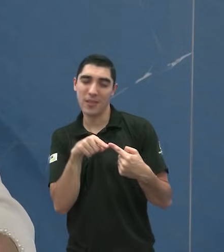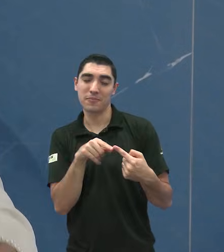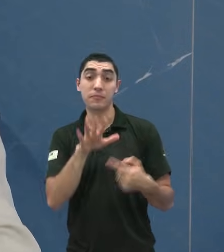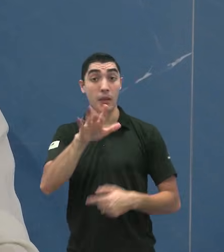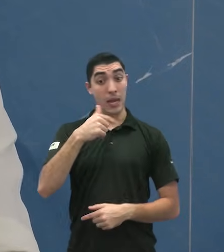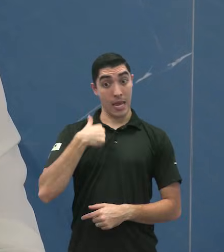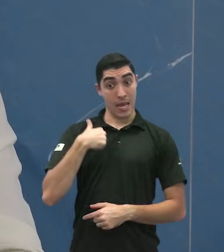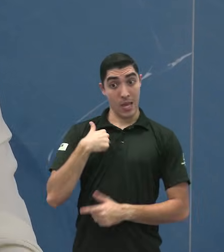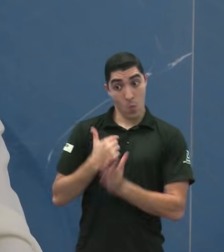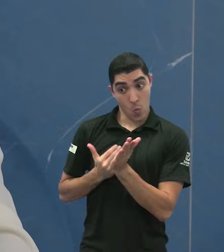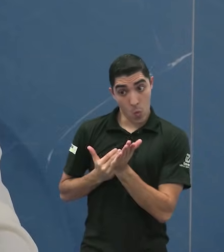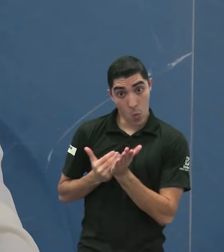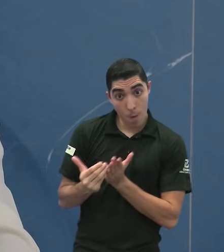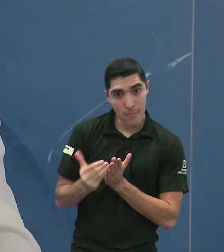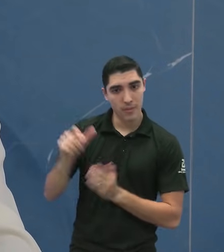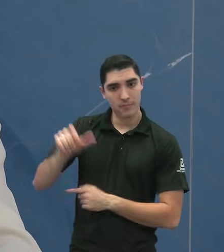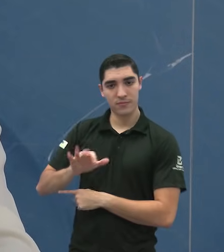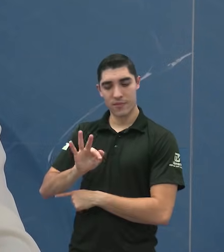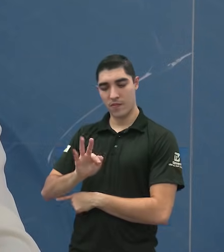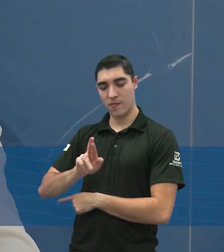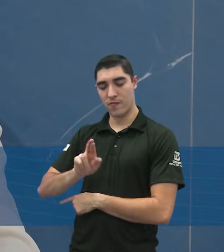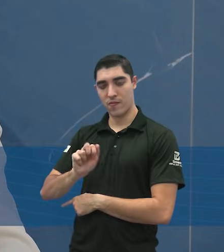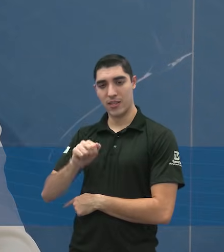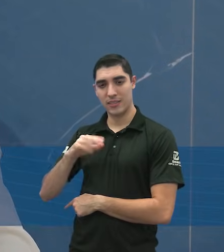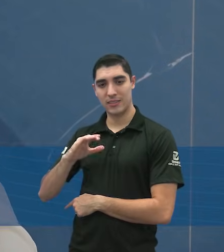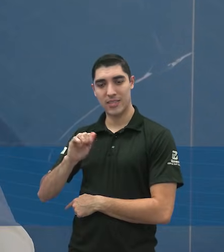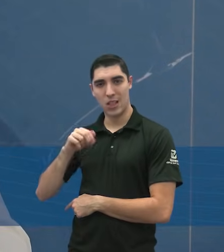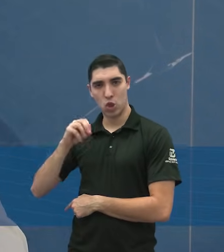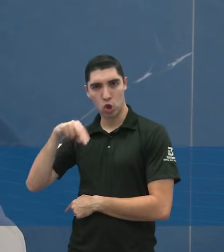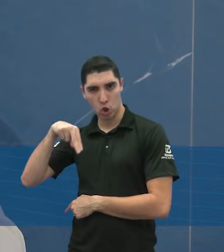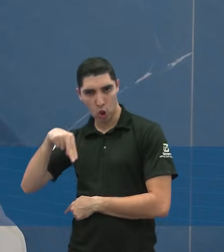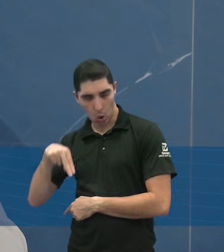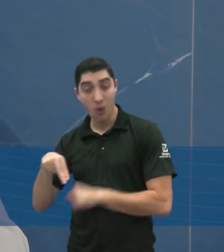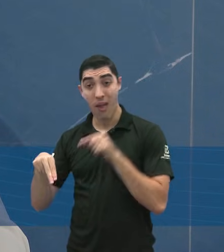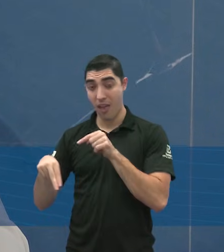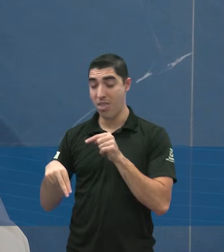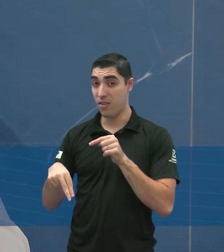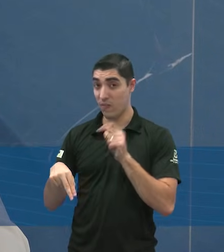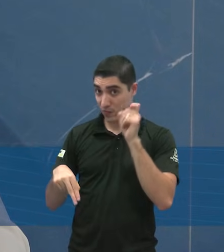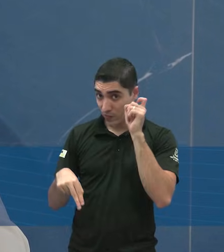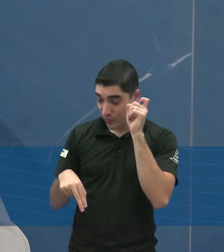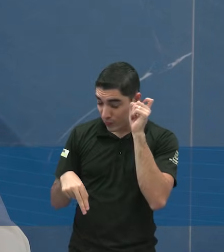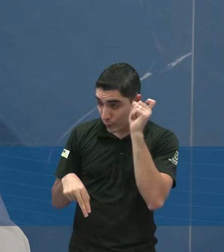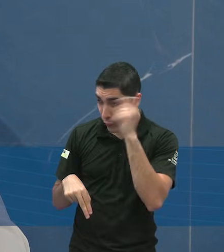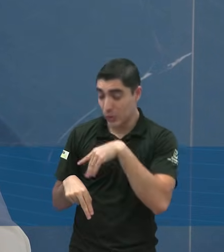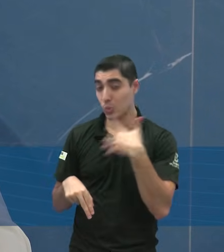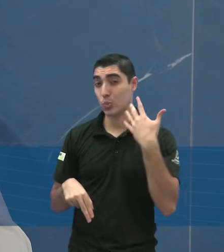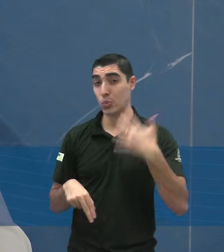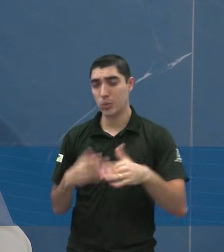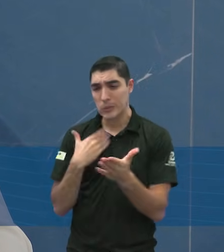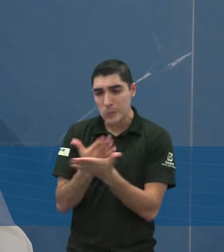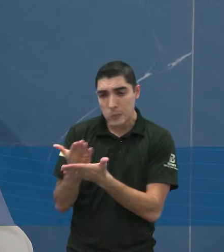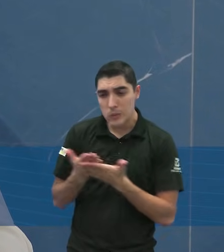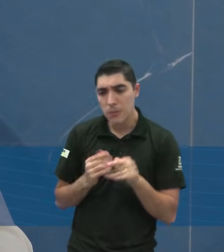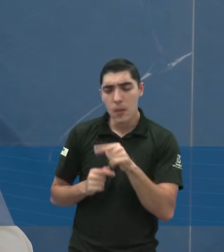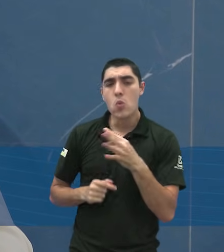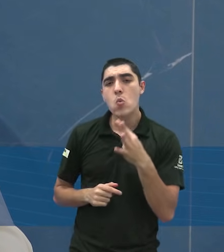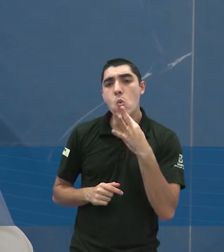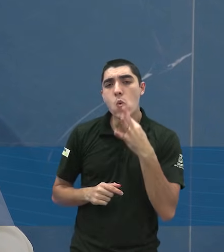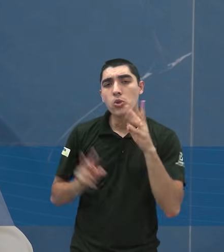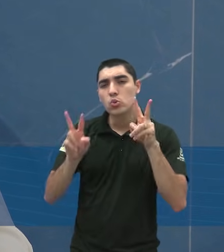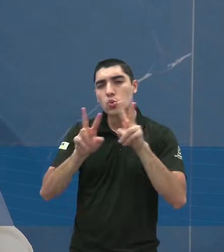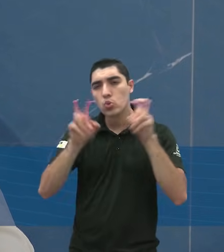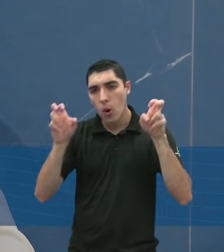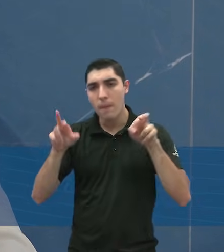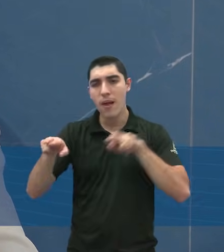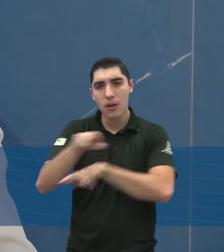eu comecei, né, com Frantz Fanon, que não é fácil, comecei para estudar as questões